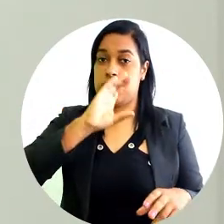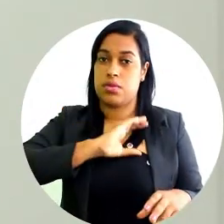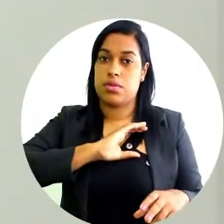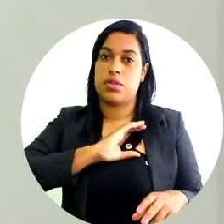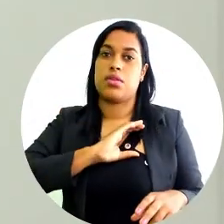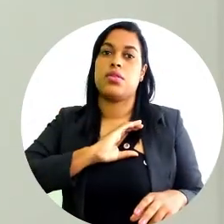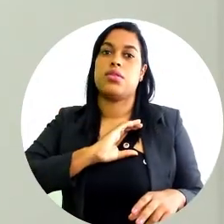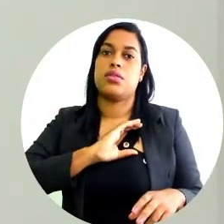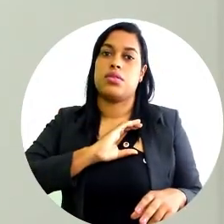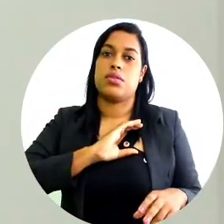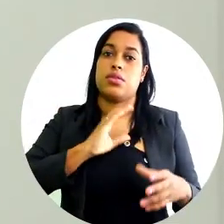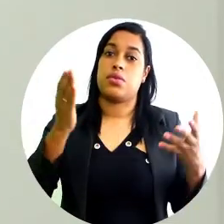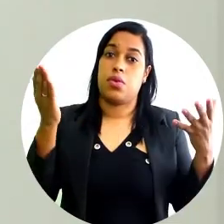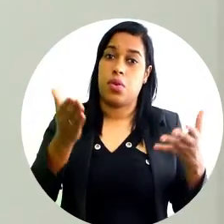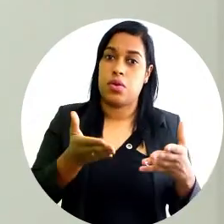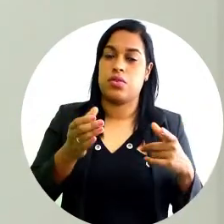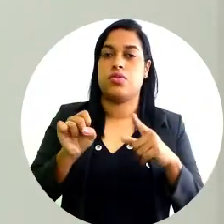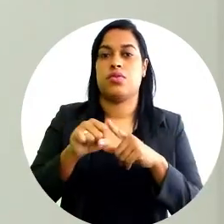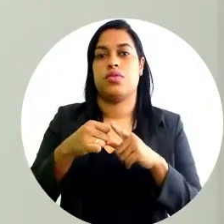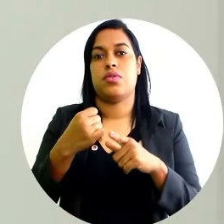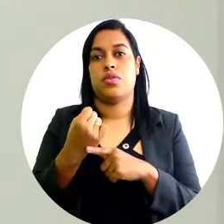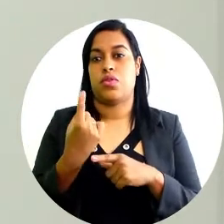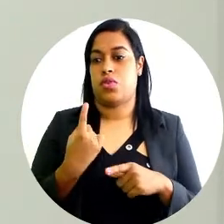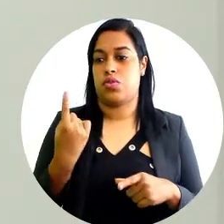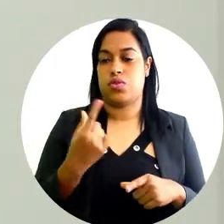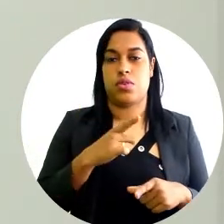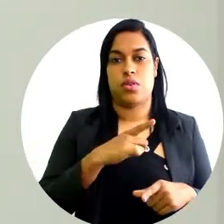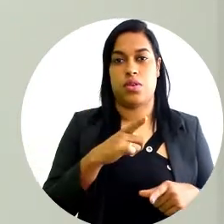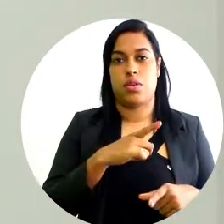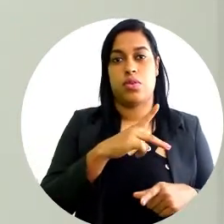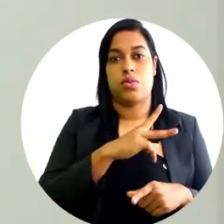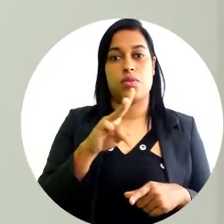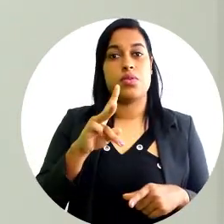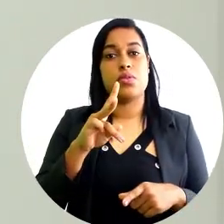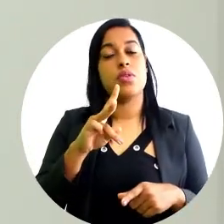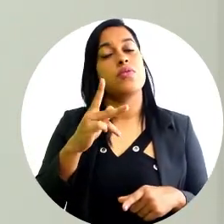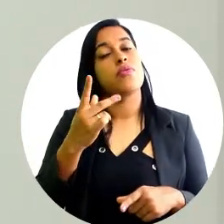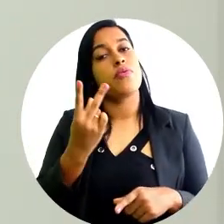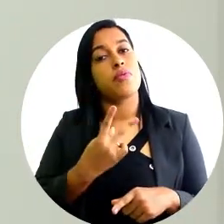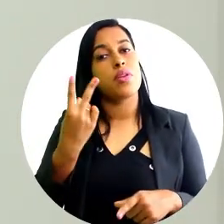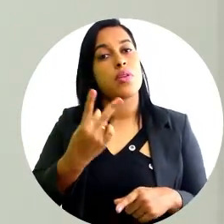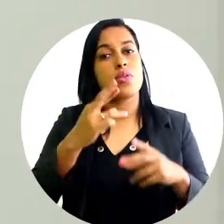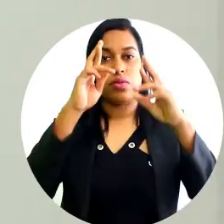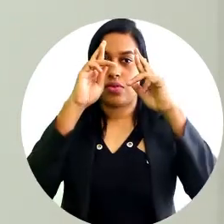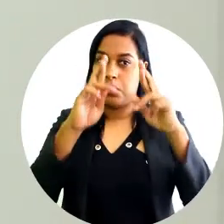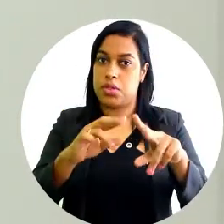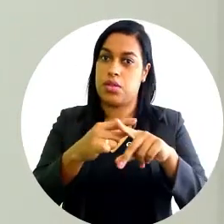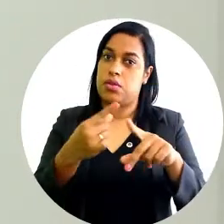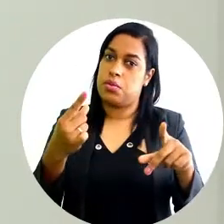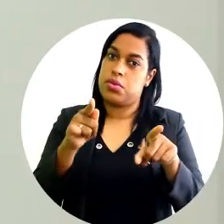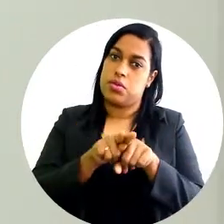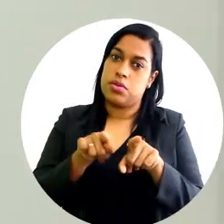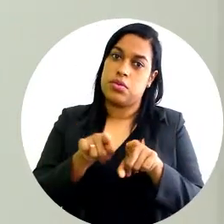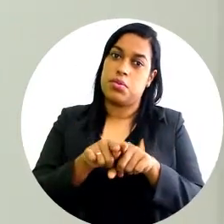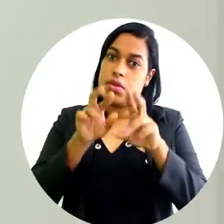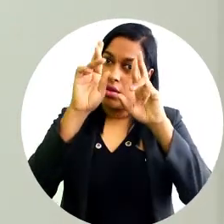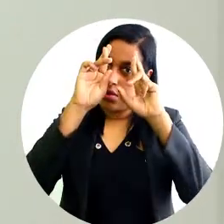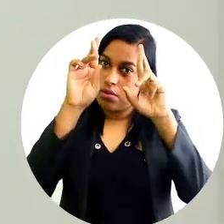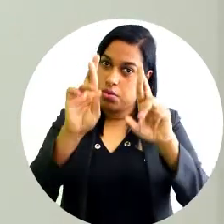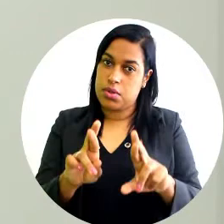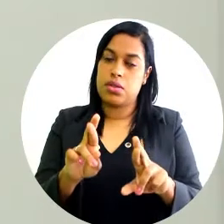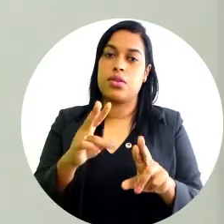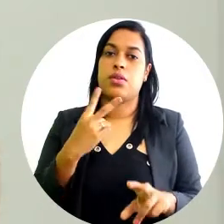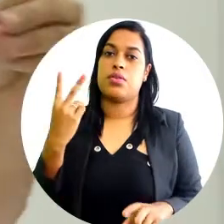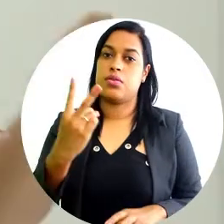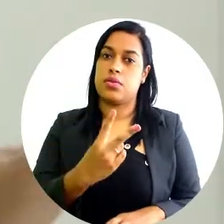cidadão digno, não só tendo os seus valores respeitados, mas também